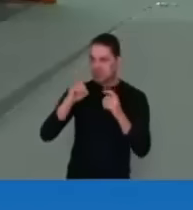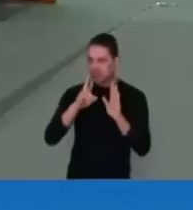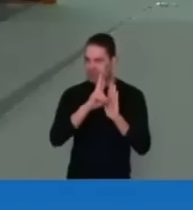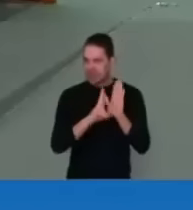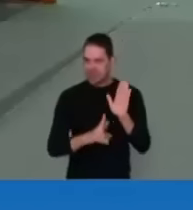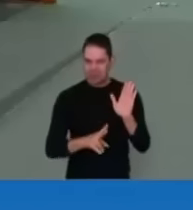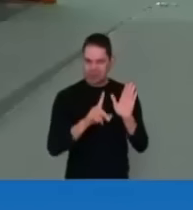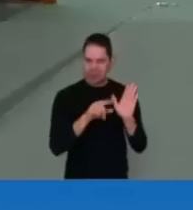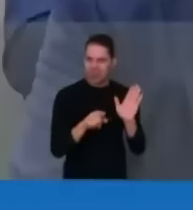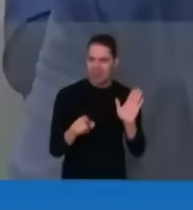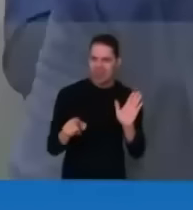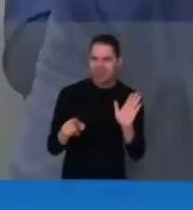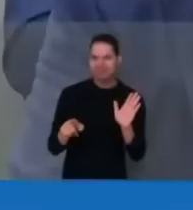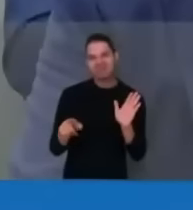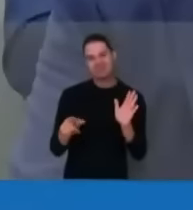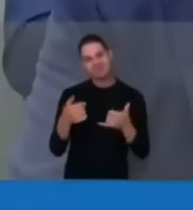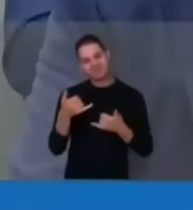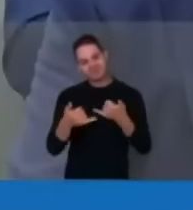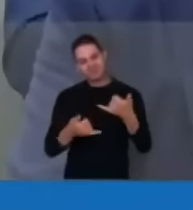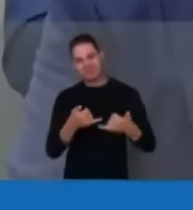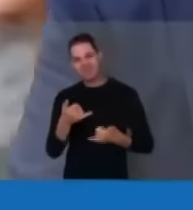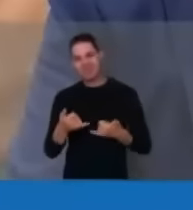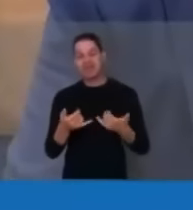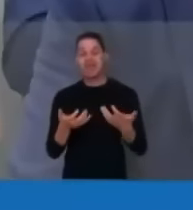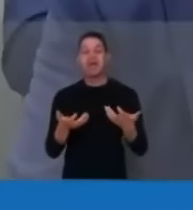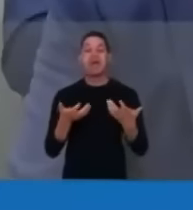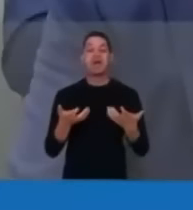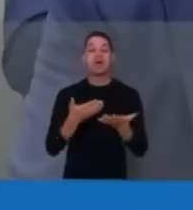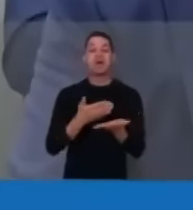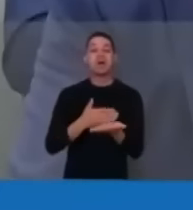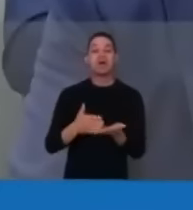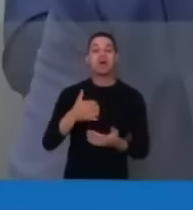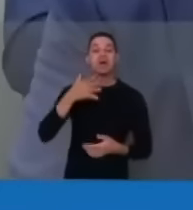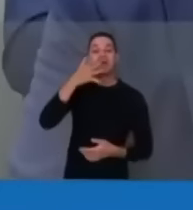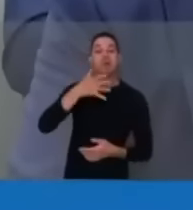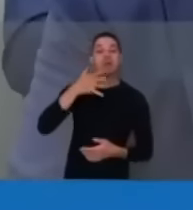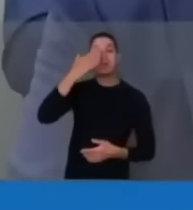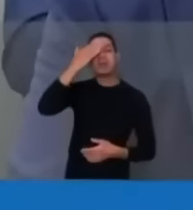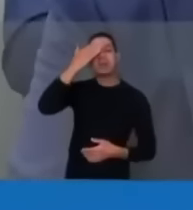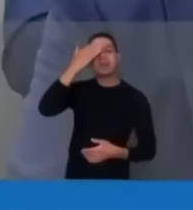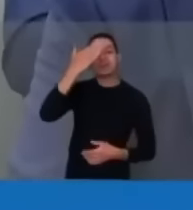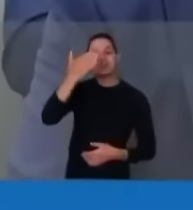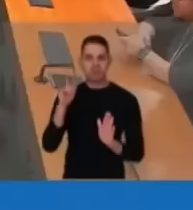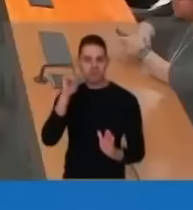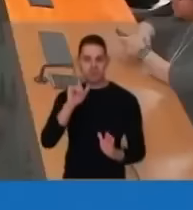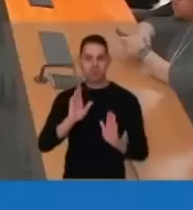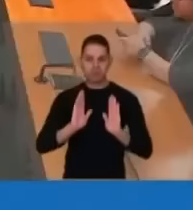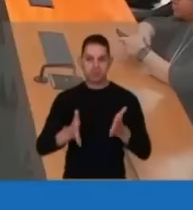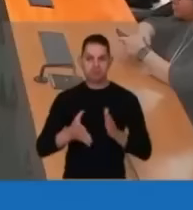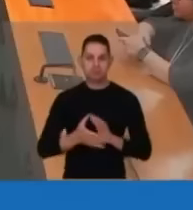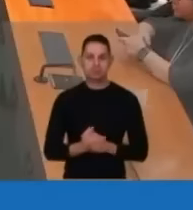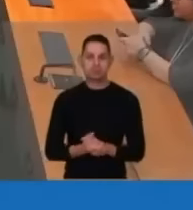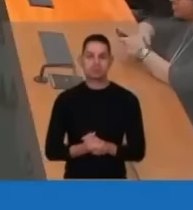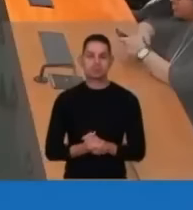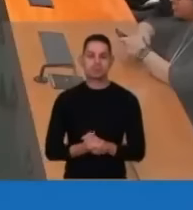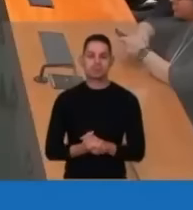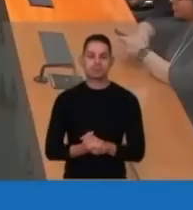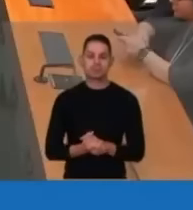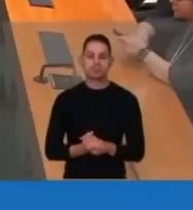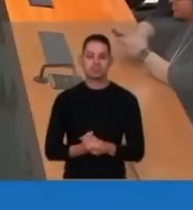ganha ou perde então sobre 130 você já pagou ficou com 70 desse 70 imaginemos 40 do 70